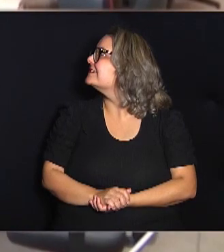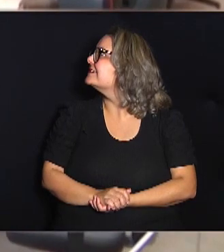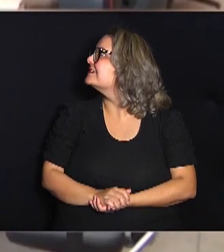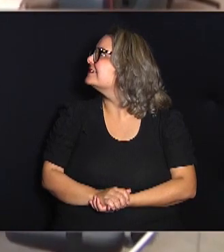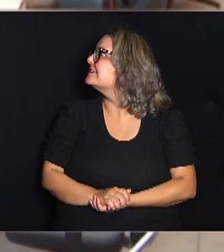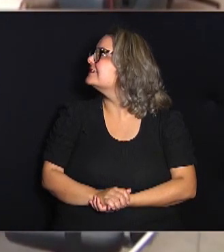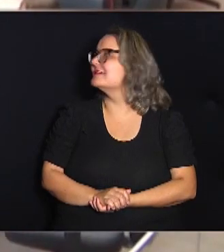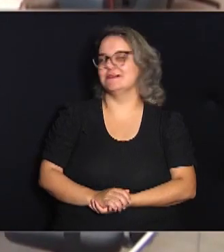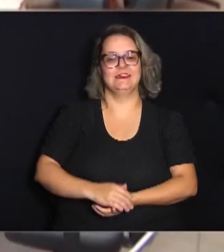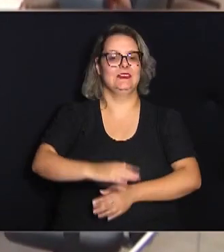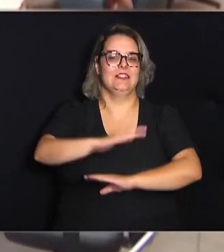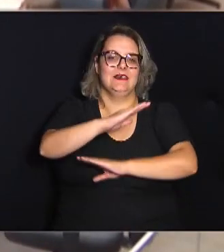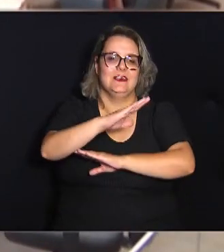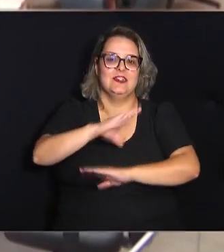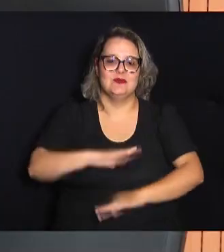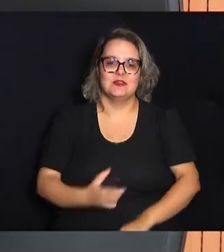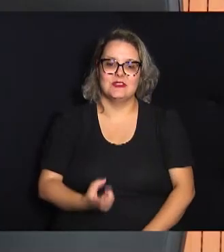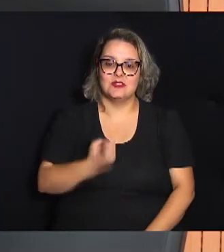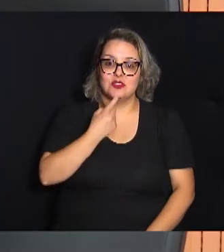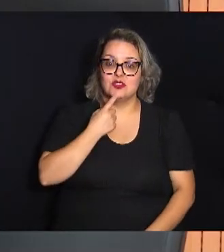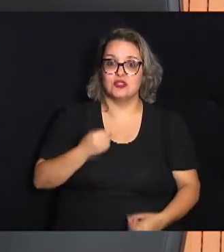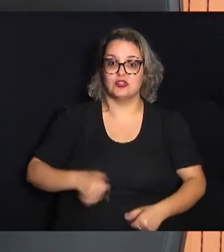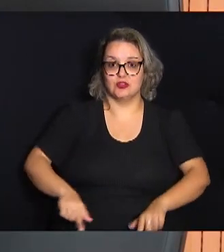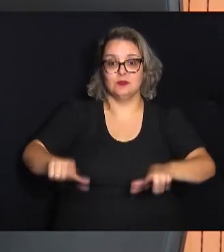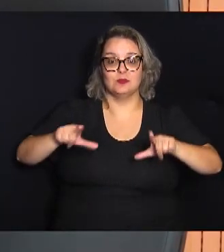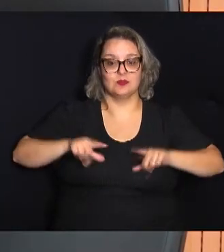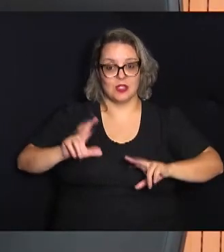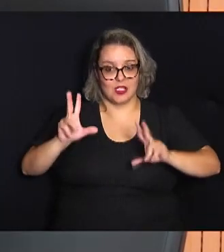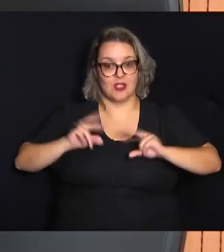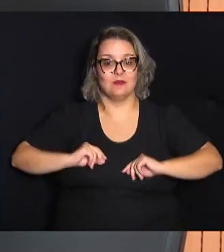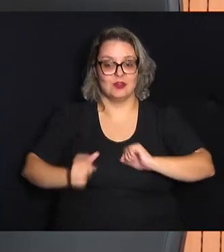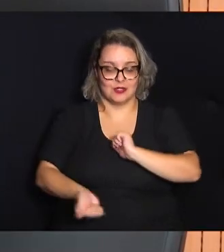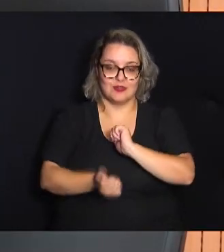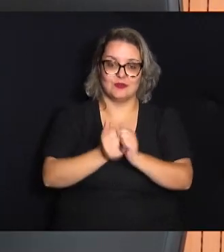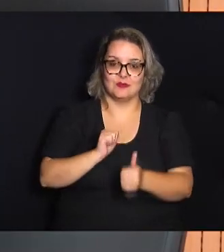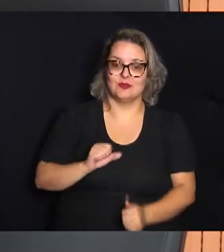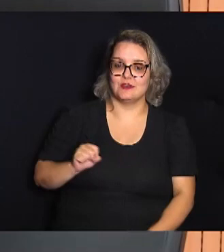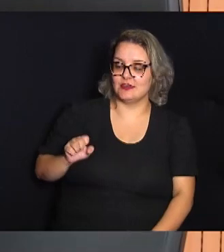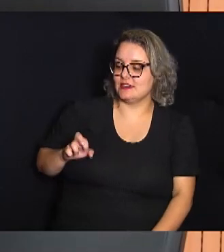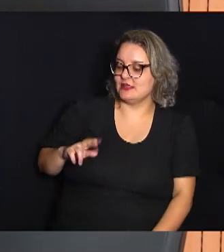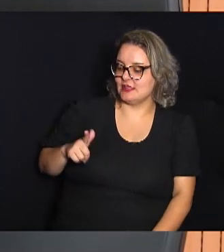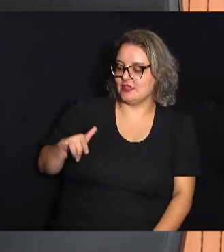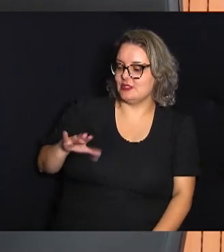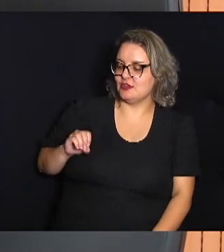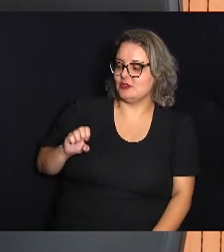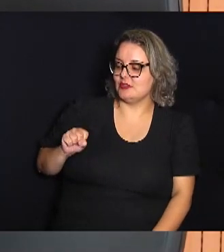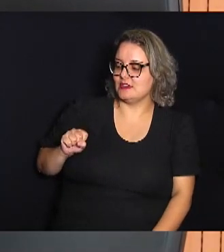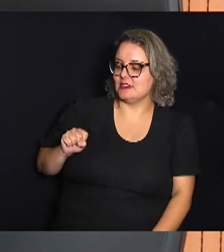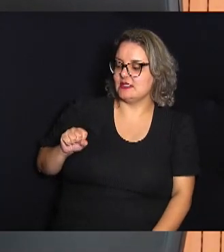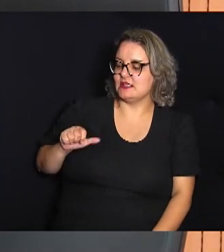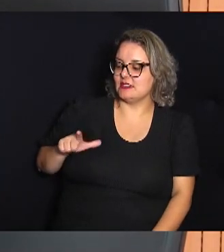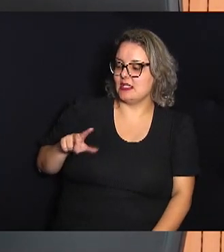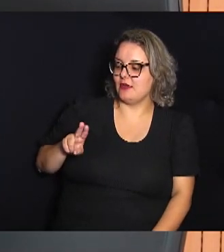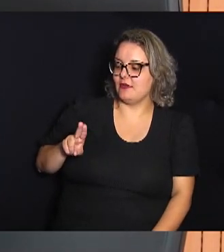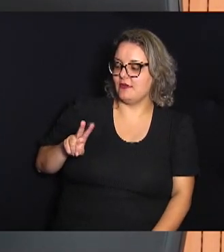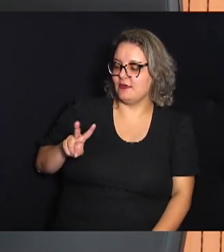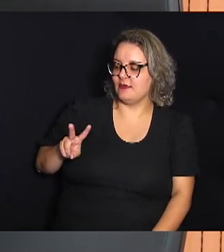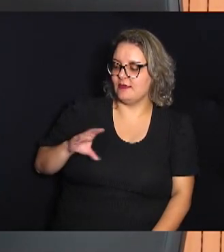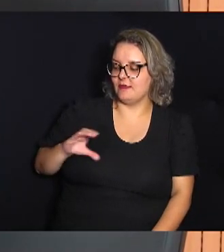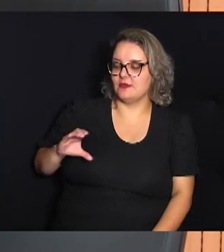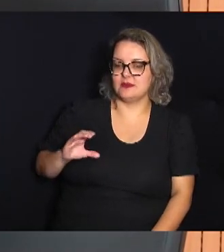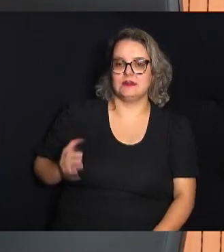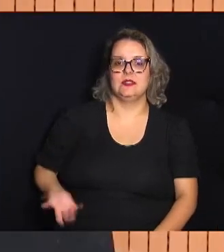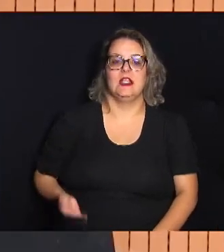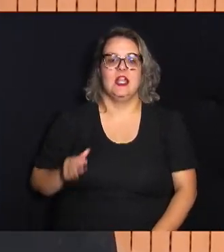A Câmara Municipal de Campinas entregou o diploma mérito esportivo Sérgio José Salvuti ao atleta de hóquei Cauã